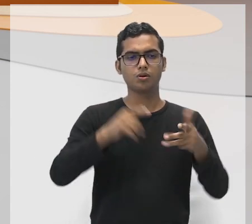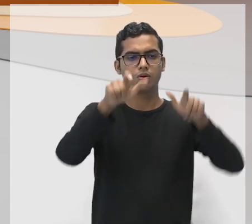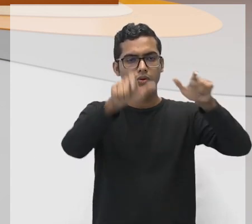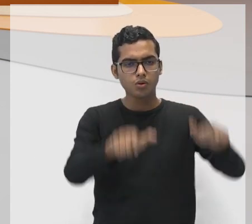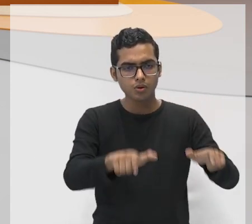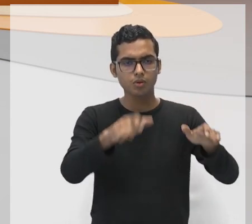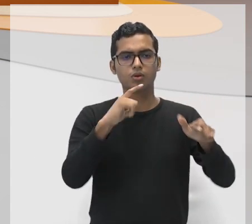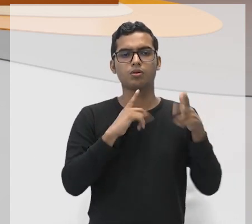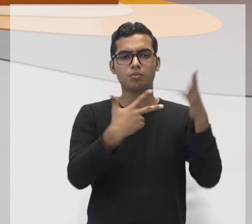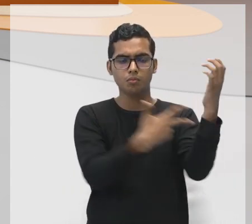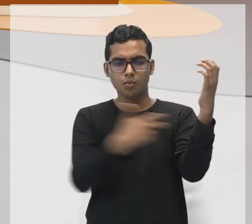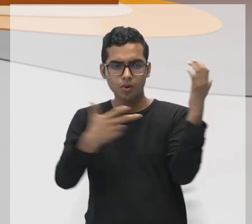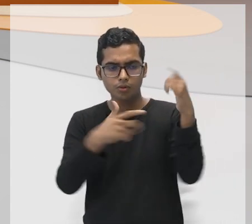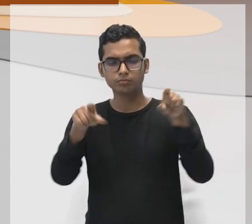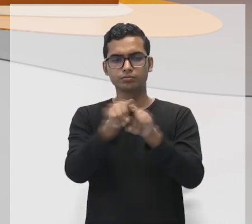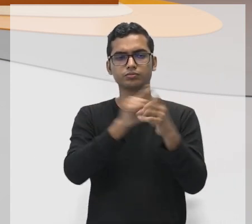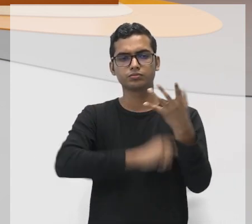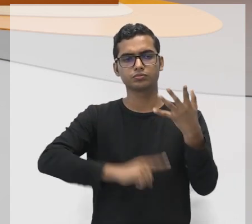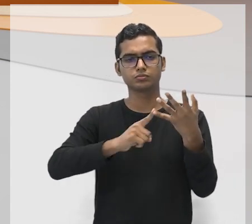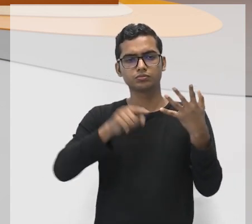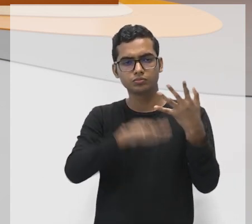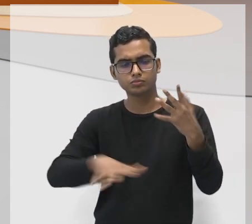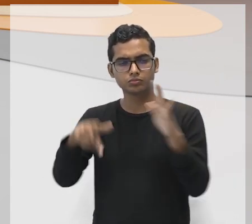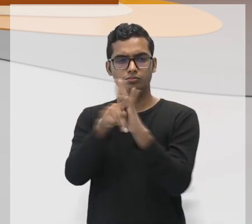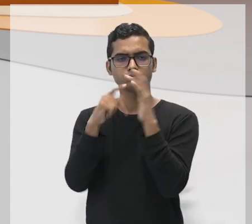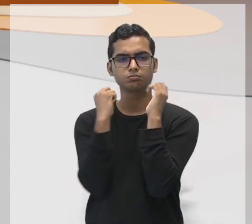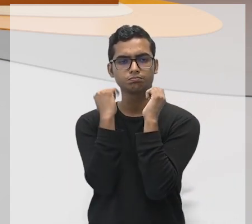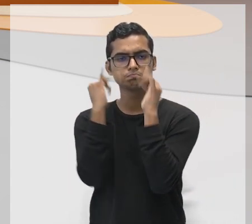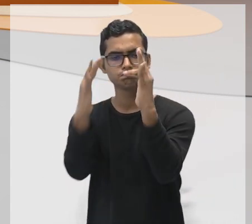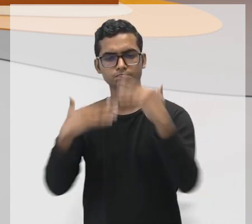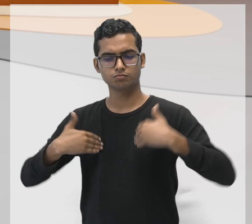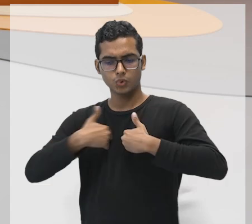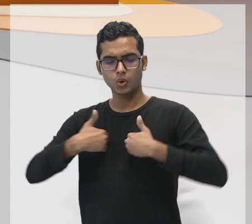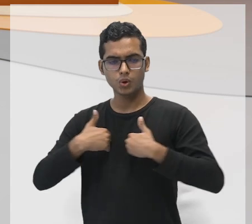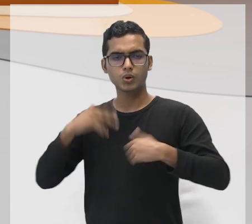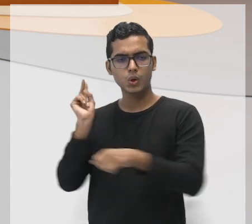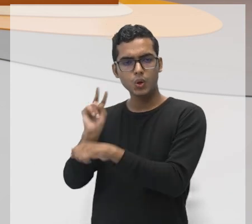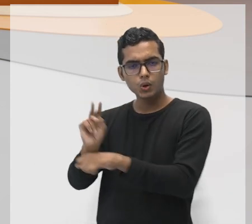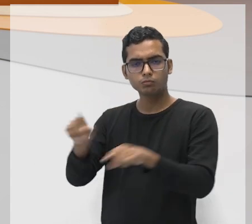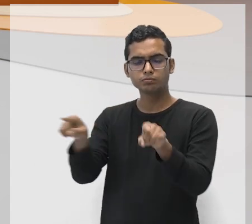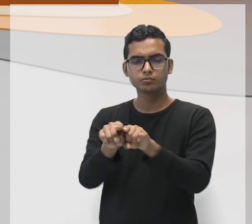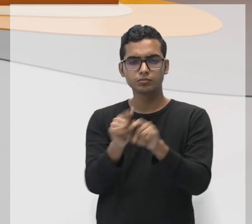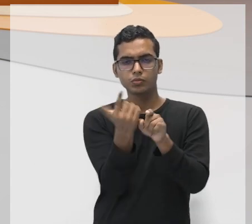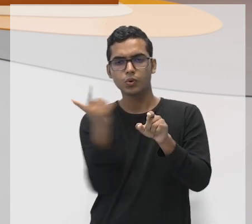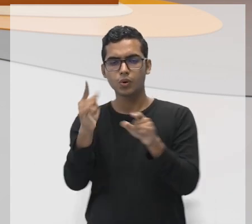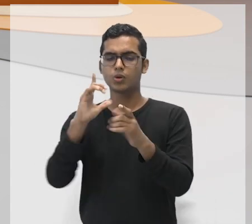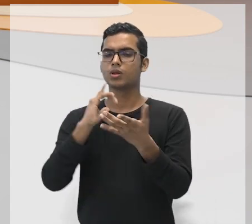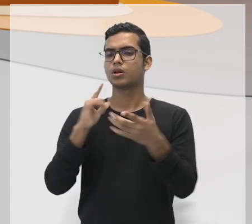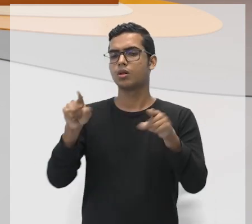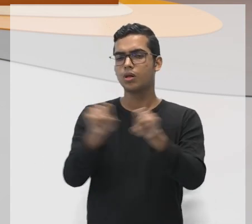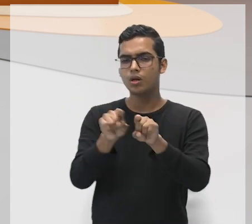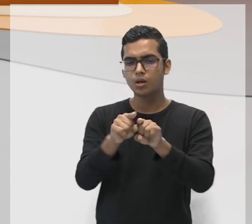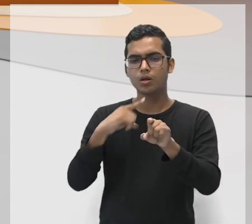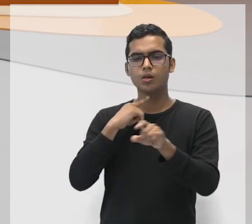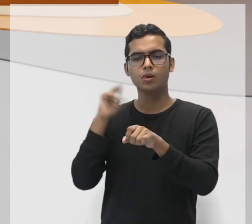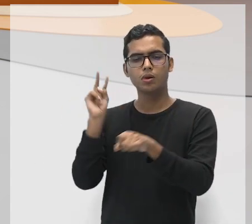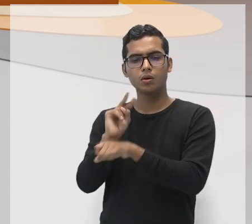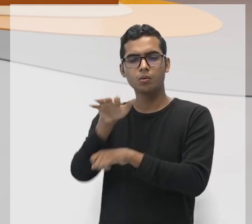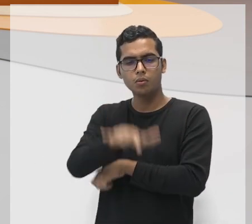reserva de fauna, a reserva de desenvolvimento sustentável e, por fim, a